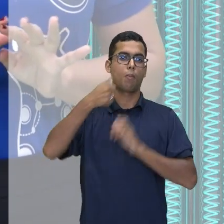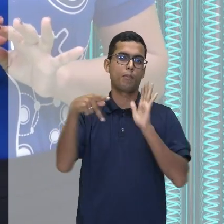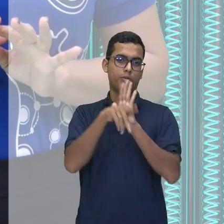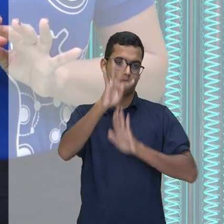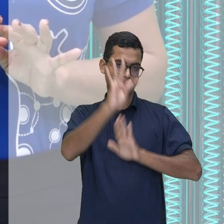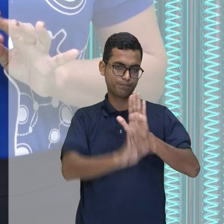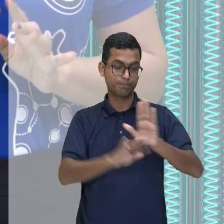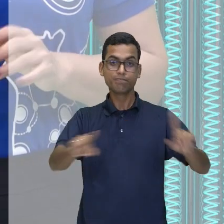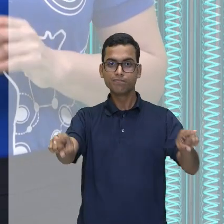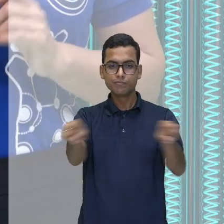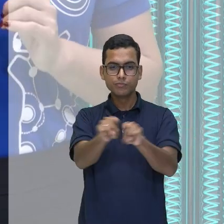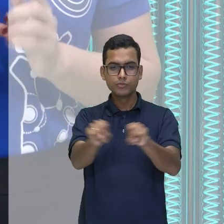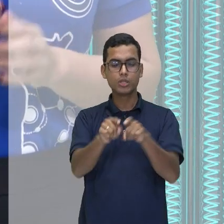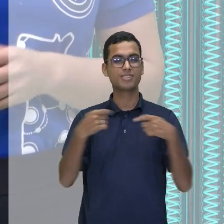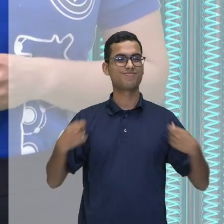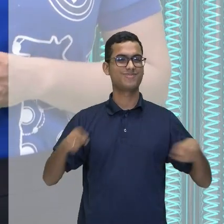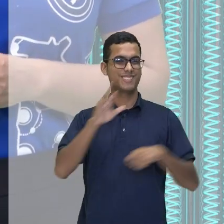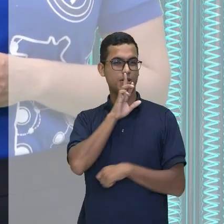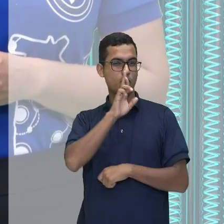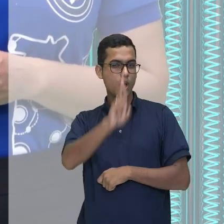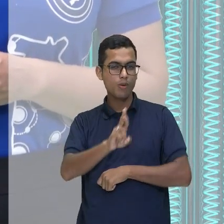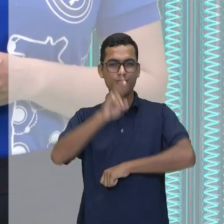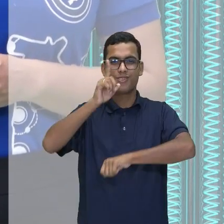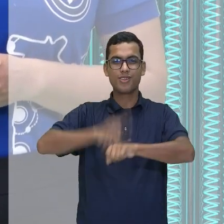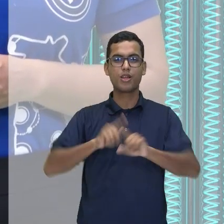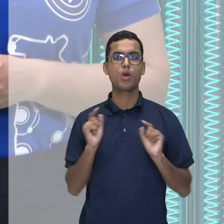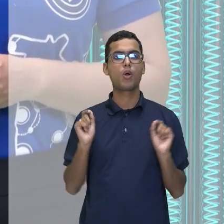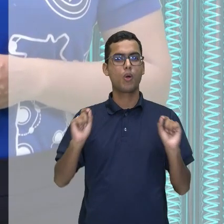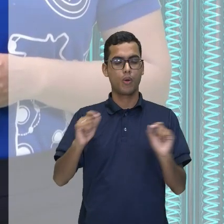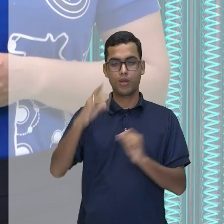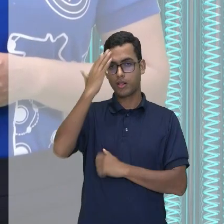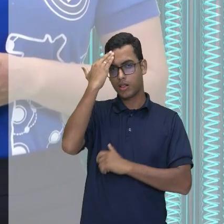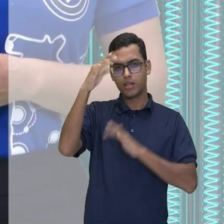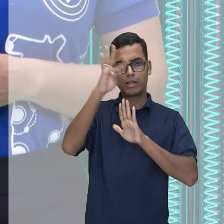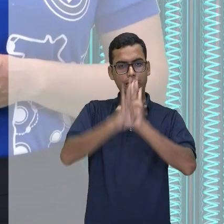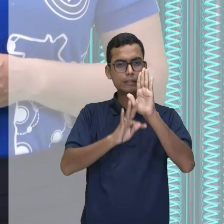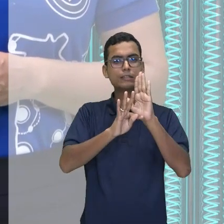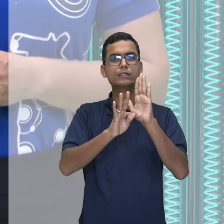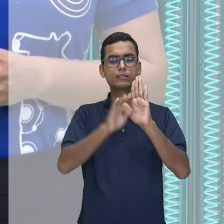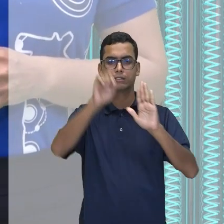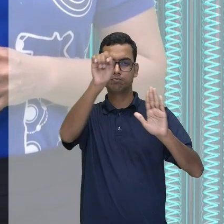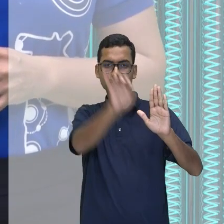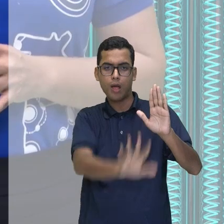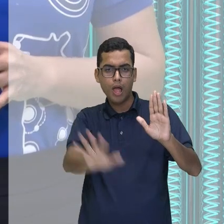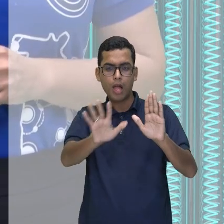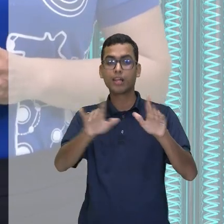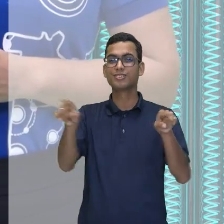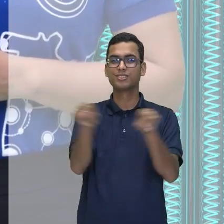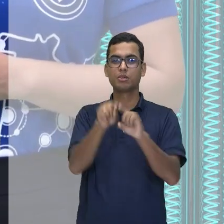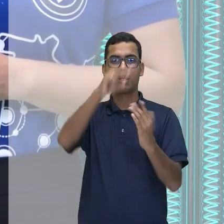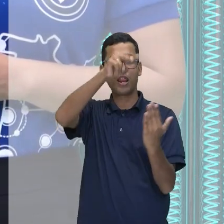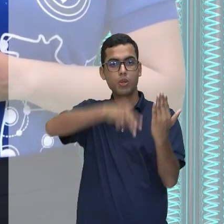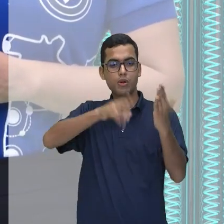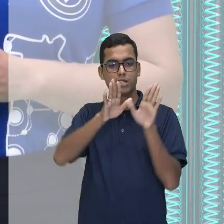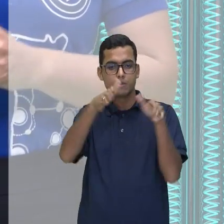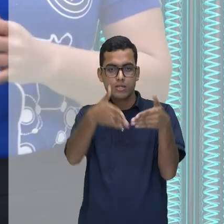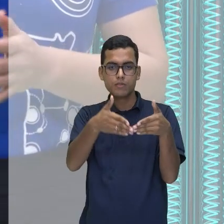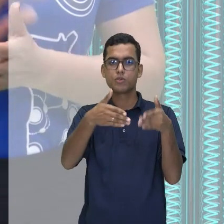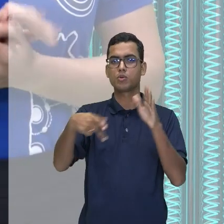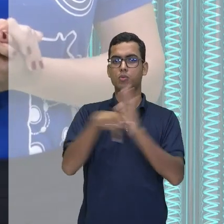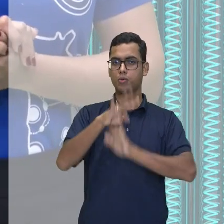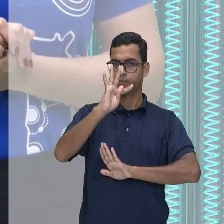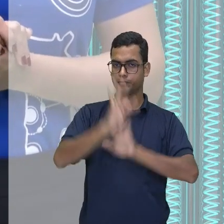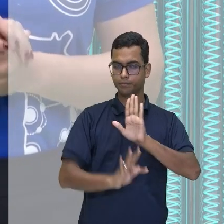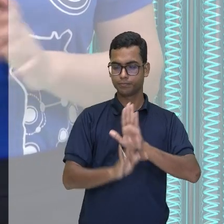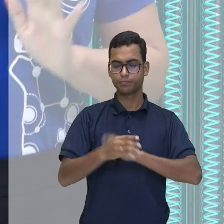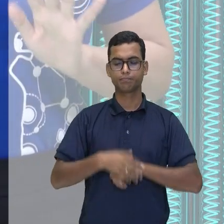gente tem que responder, né? Quando a gente trabalhar com a questão da compreensão geral e leitura específica. Qual é o assunto